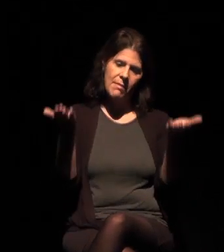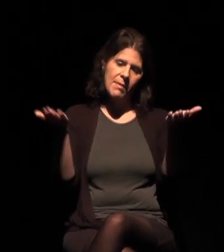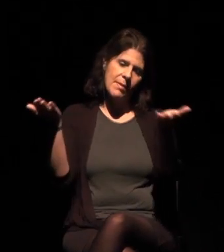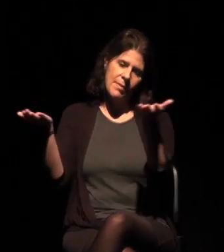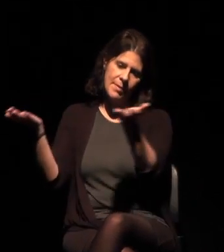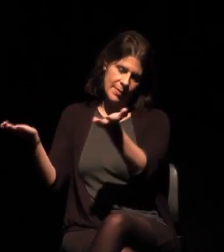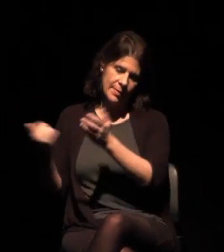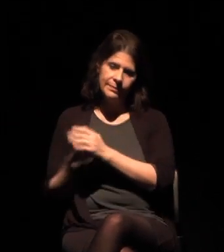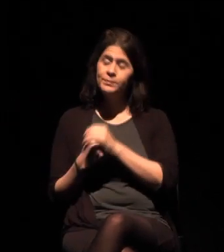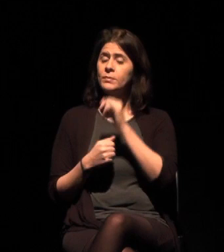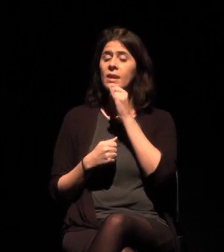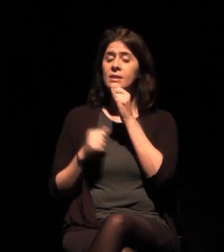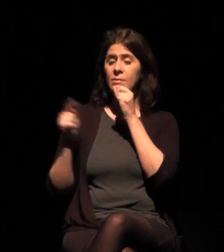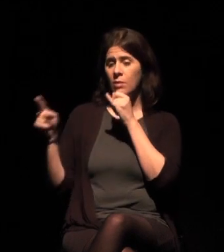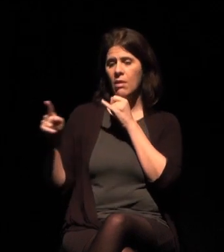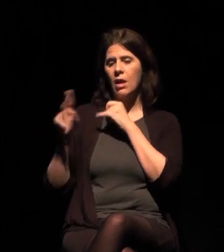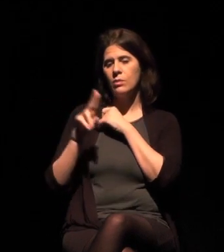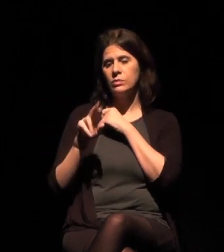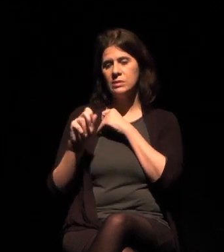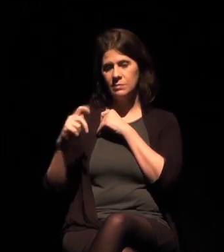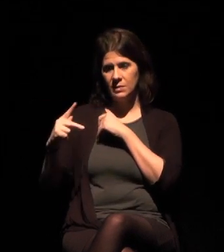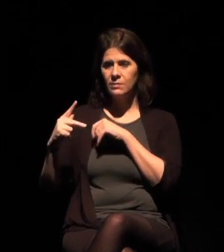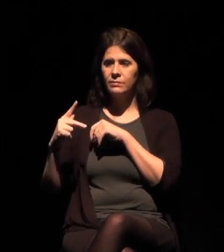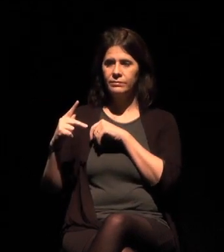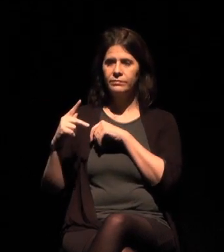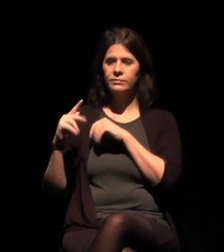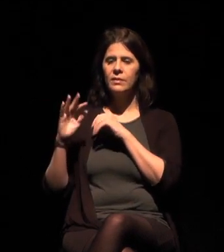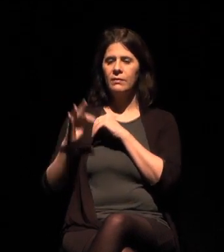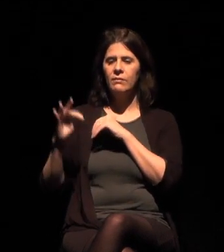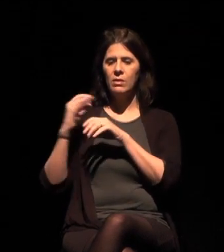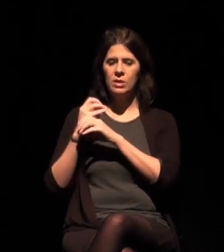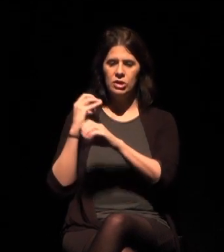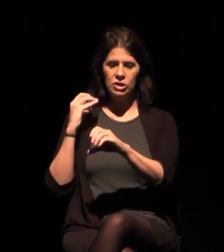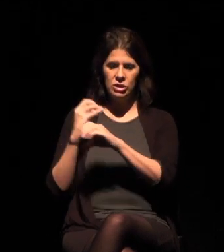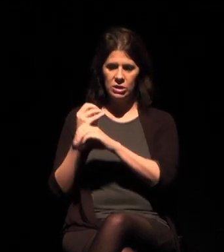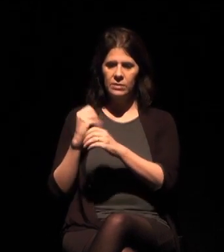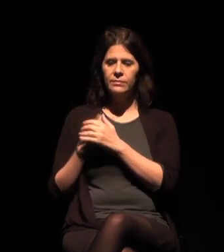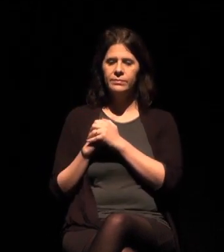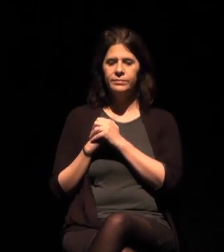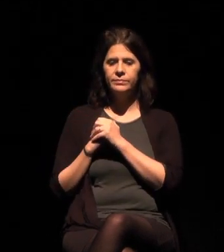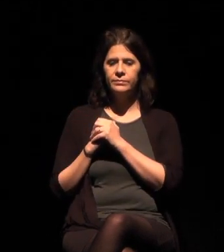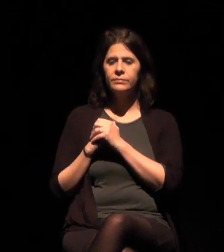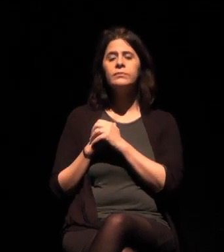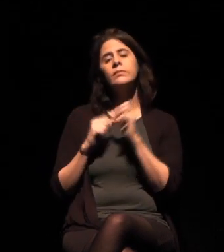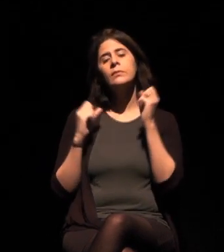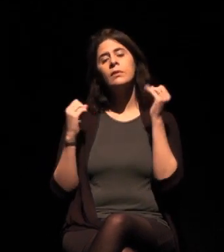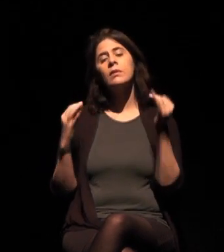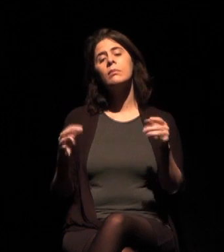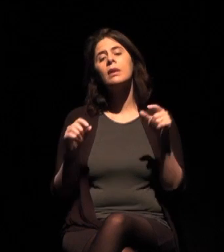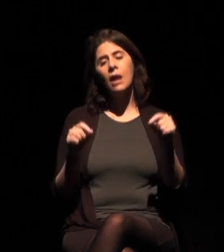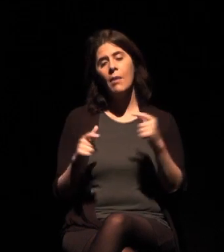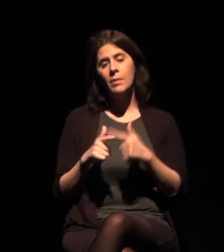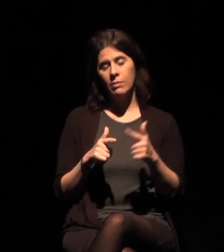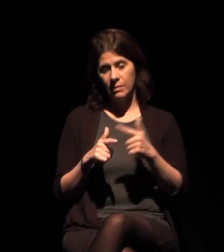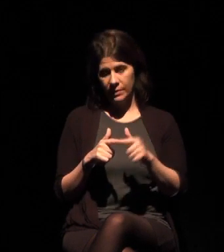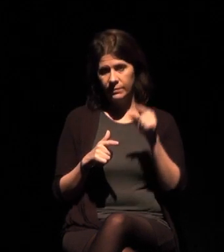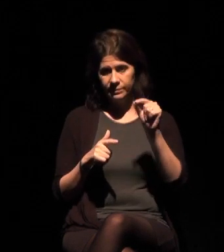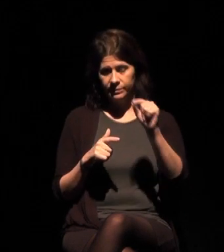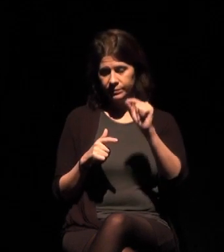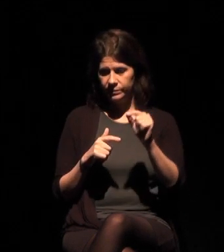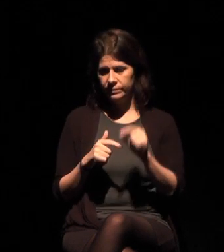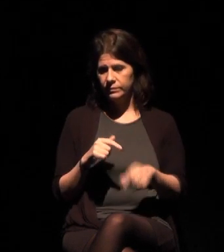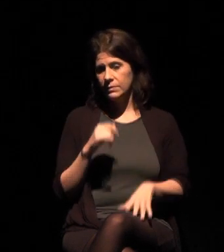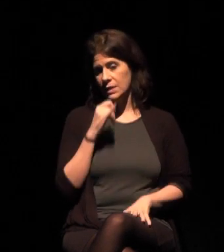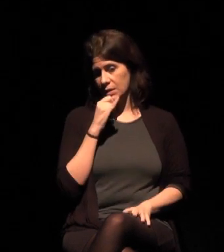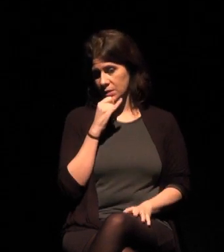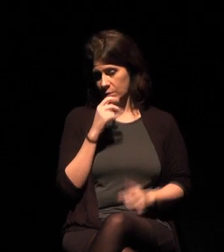então por exemplo é então deixou deixou colocar o problema em perspectiva que depois eu vou dar dois exemplos